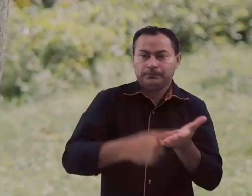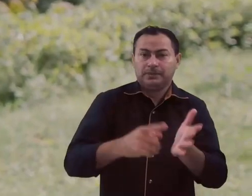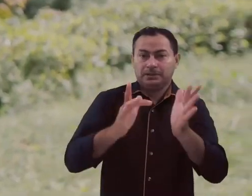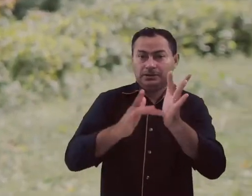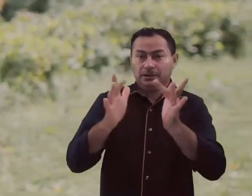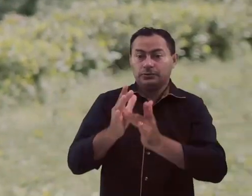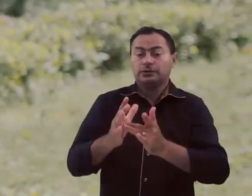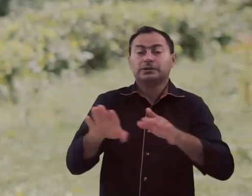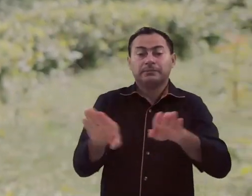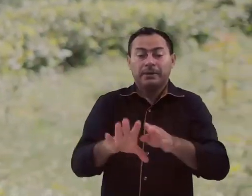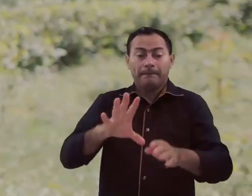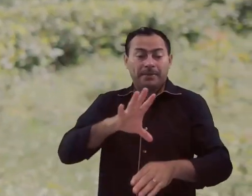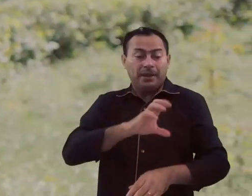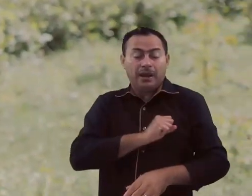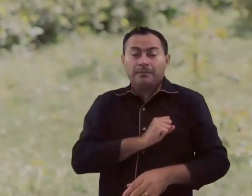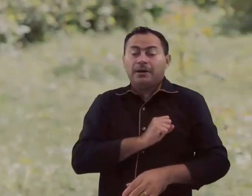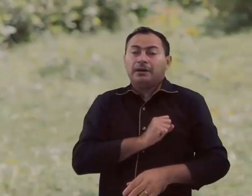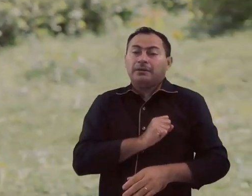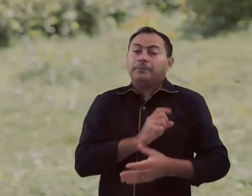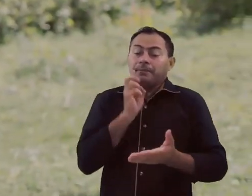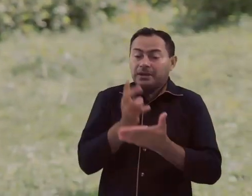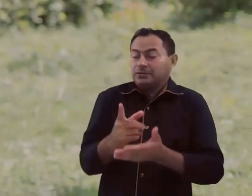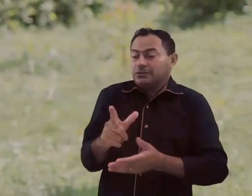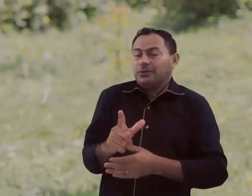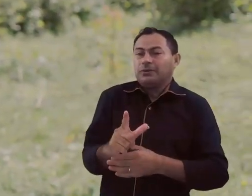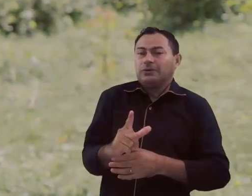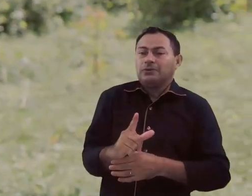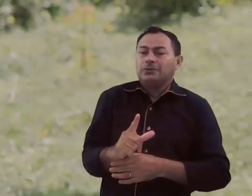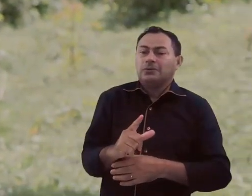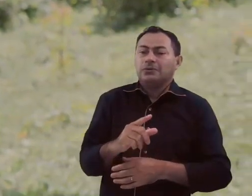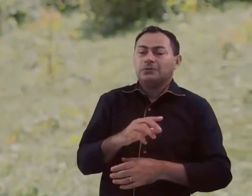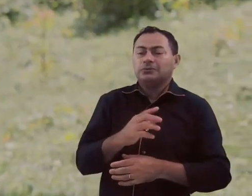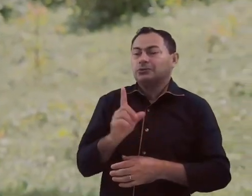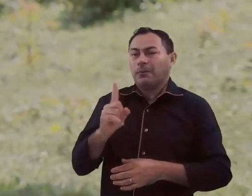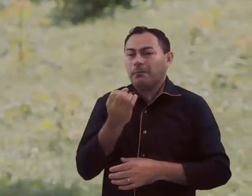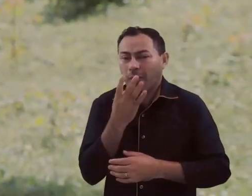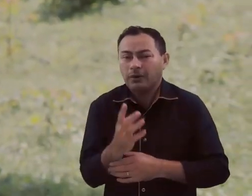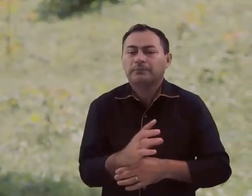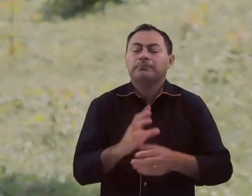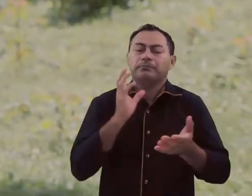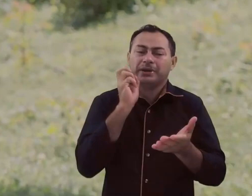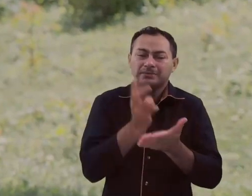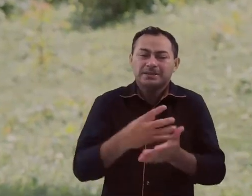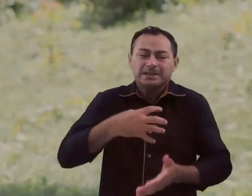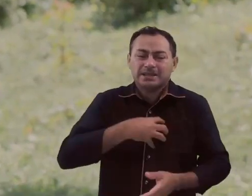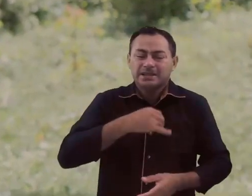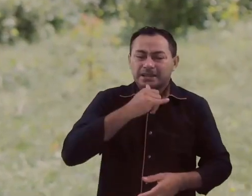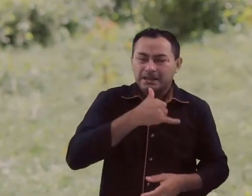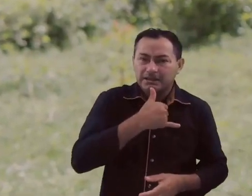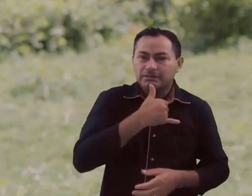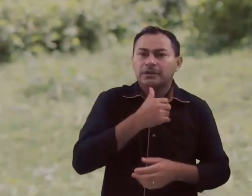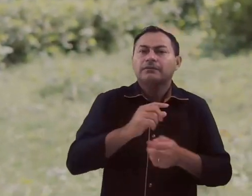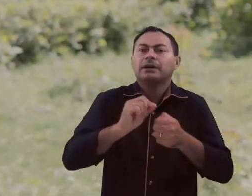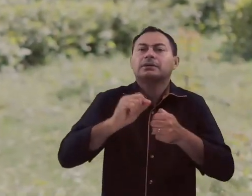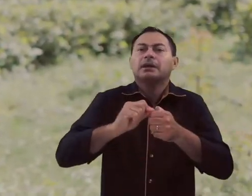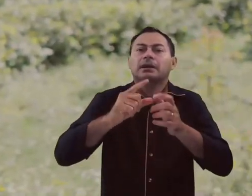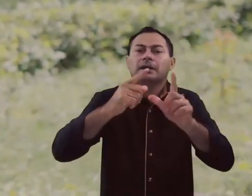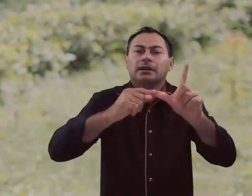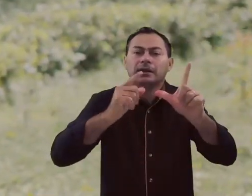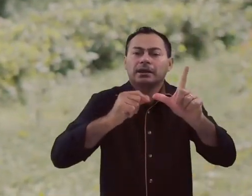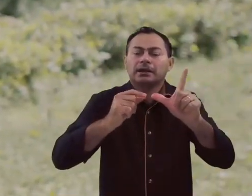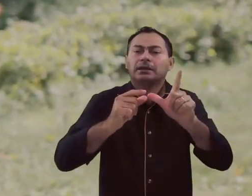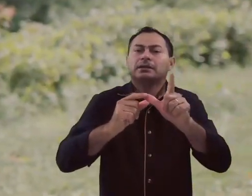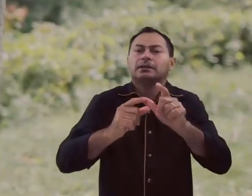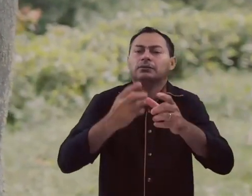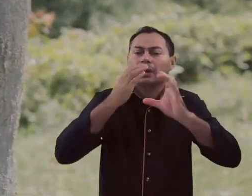dever. Jesus também me ama quando não sou bom, mesmo que isso entristeça o seu coração. Este verso faz parte da letra daquele